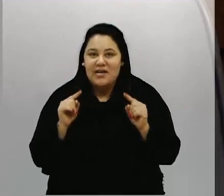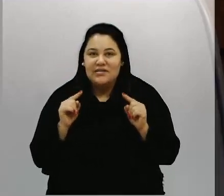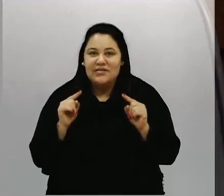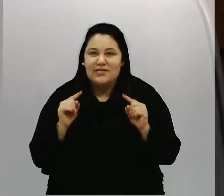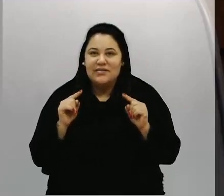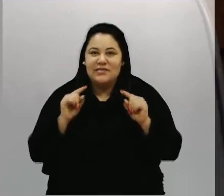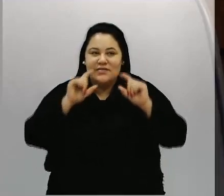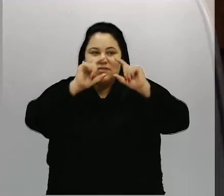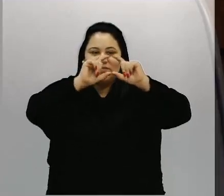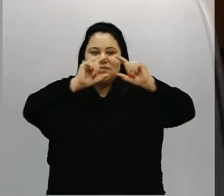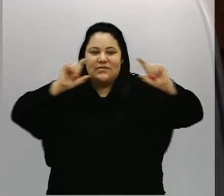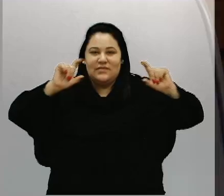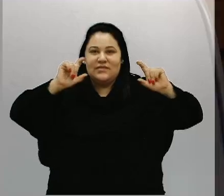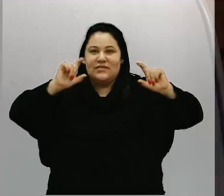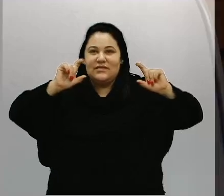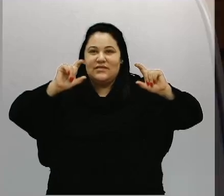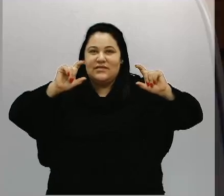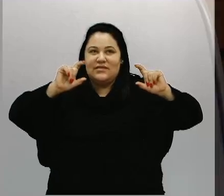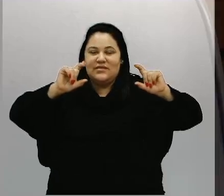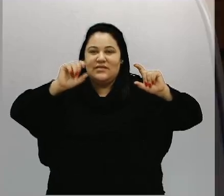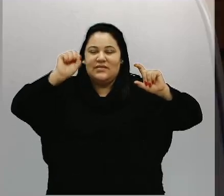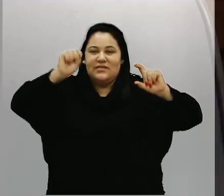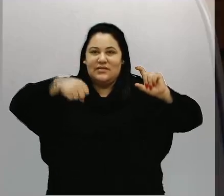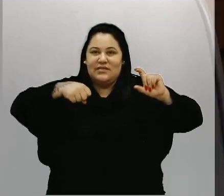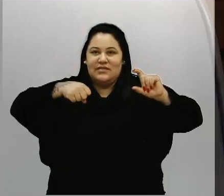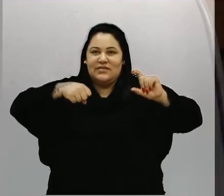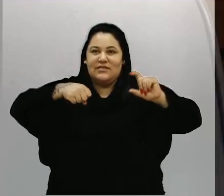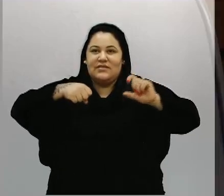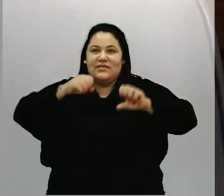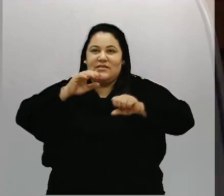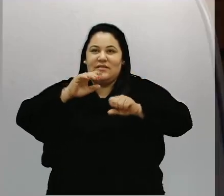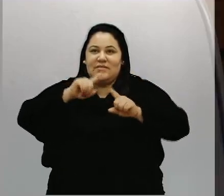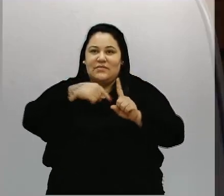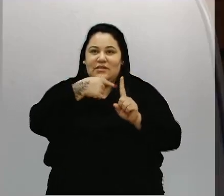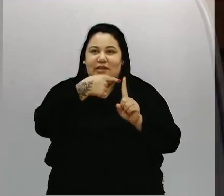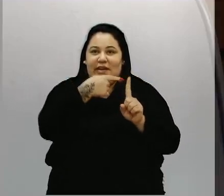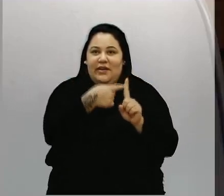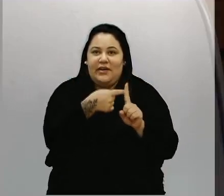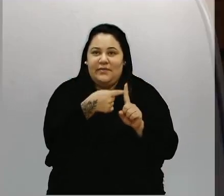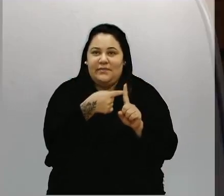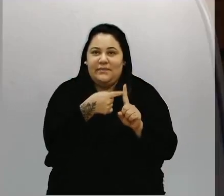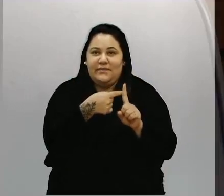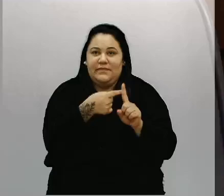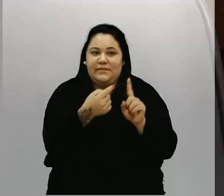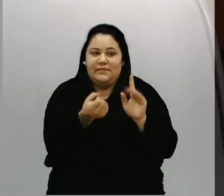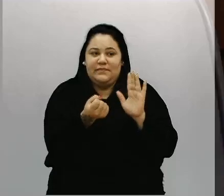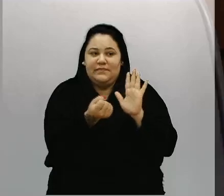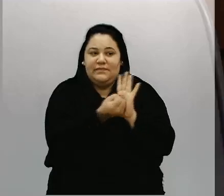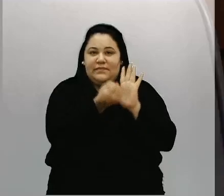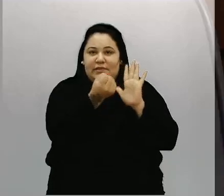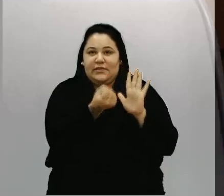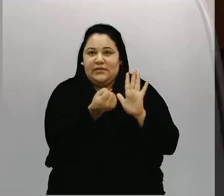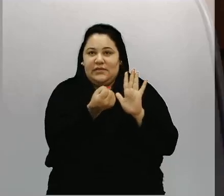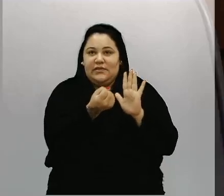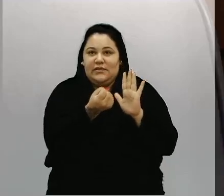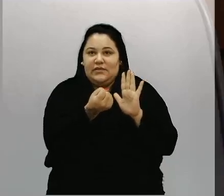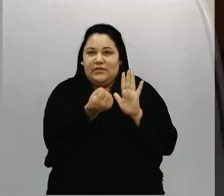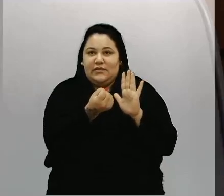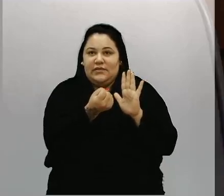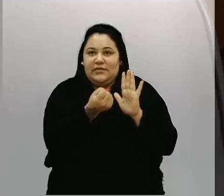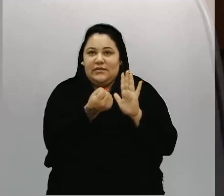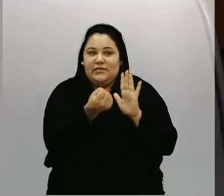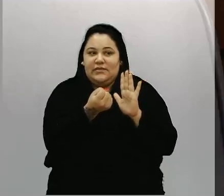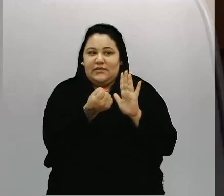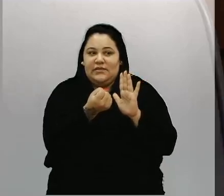me surpreendeu e que mais me deixou chocado foi o comentário do senador Randolfo. Aquele foi, para mim,